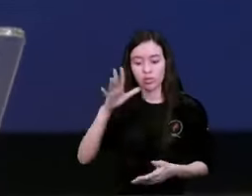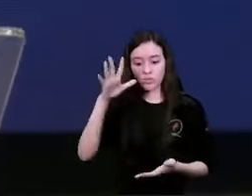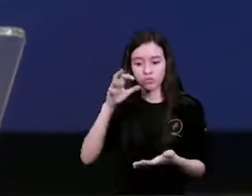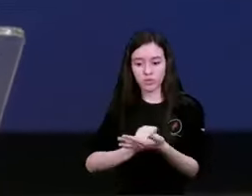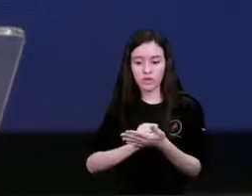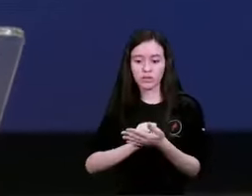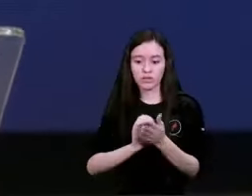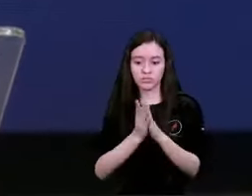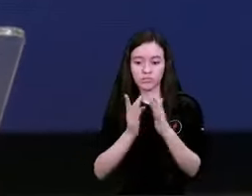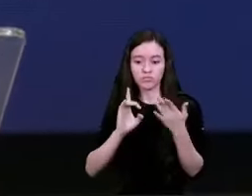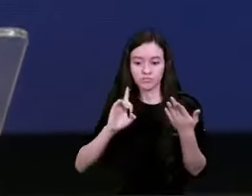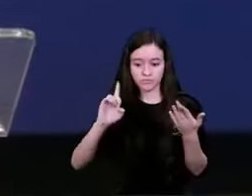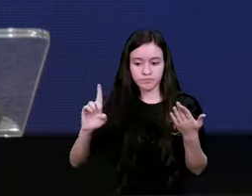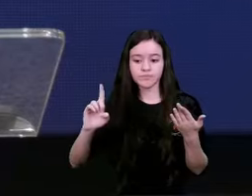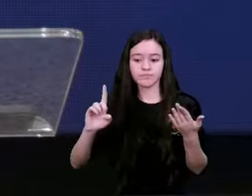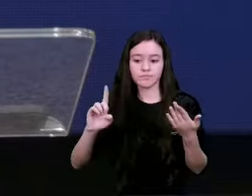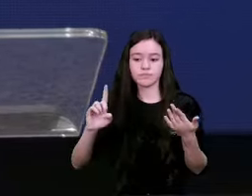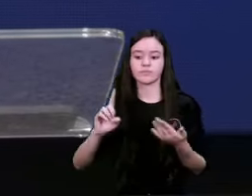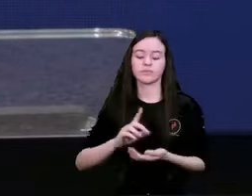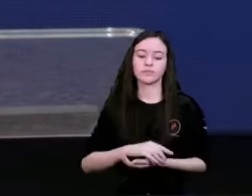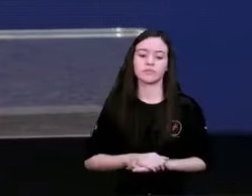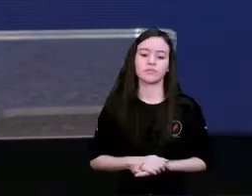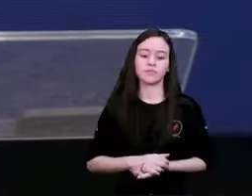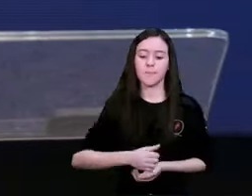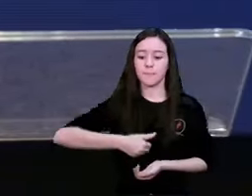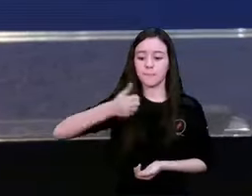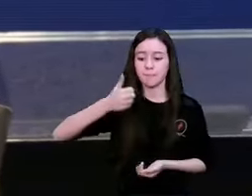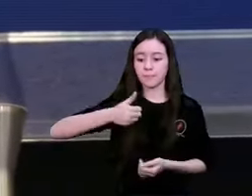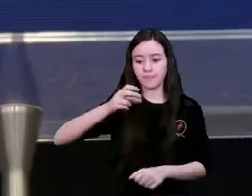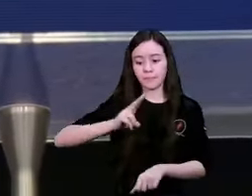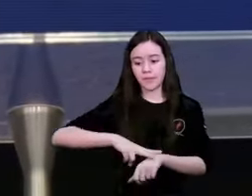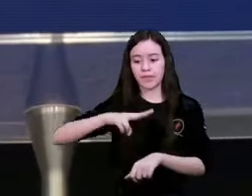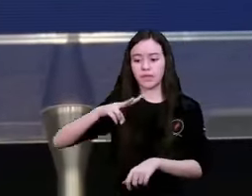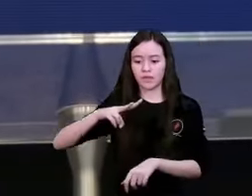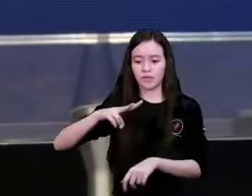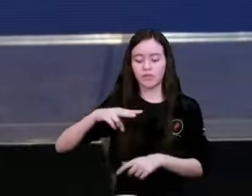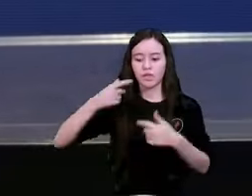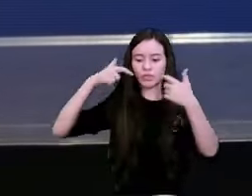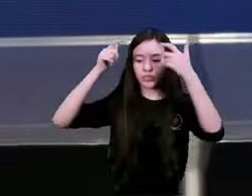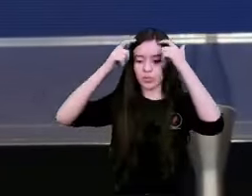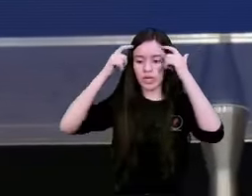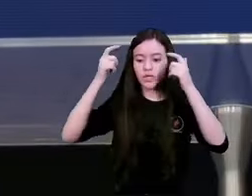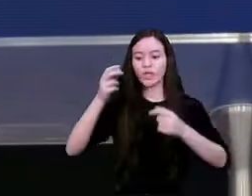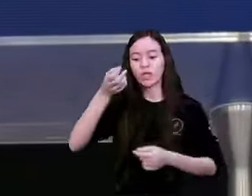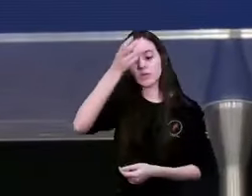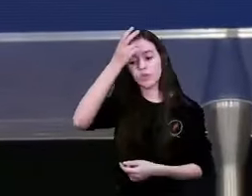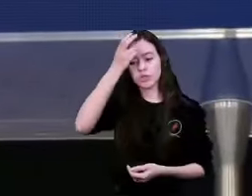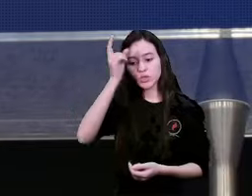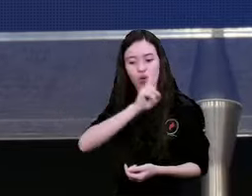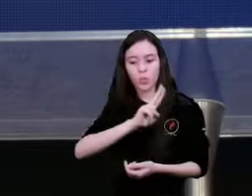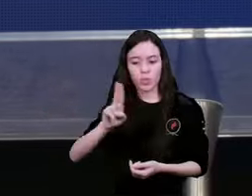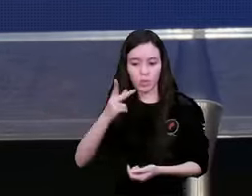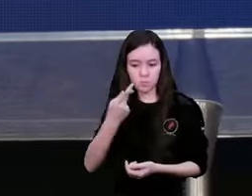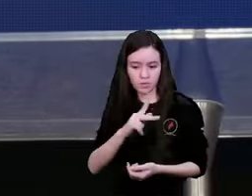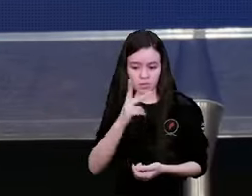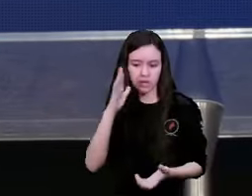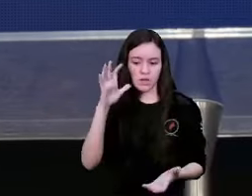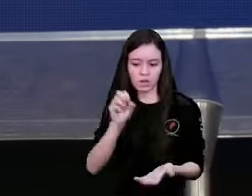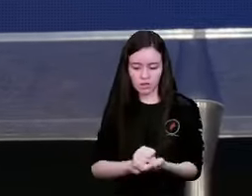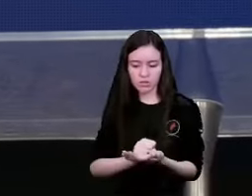nas Sagradas Escrituras. É a primeira vez que um rei do Egito tem o seu nome